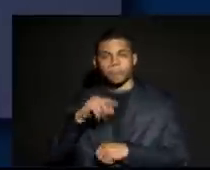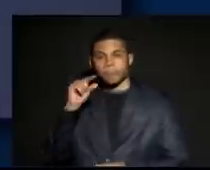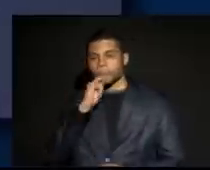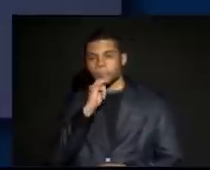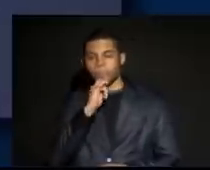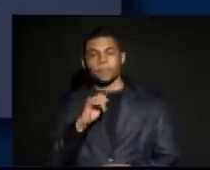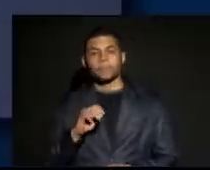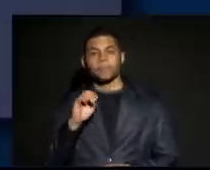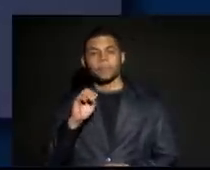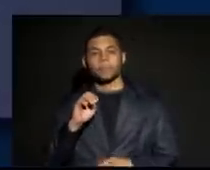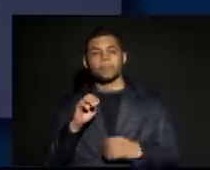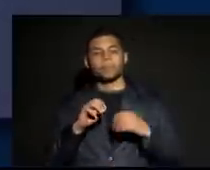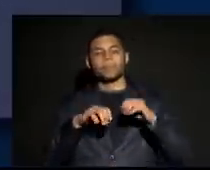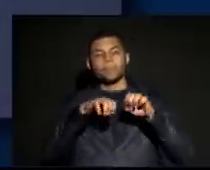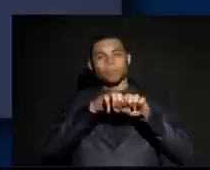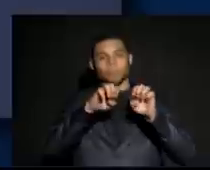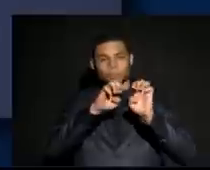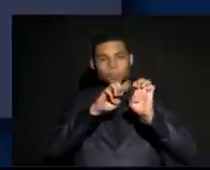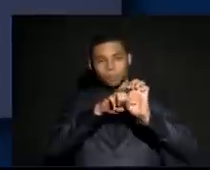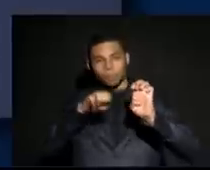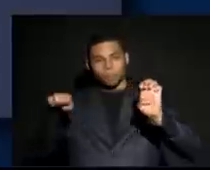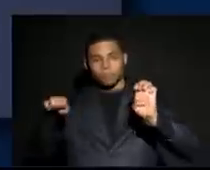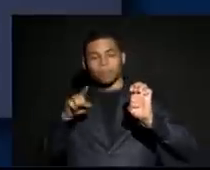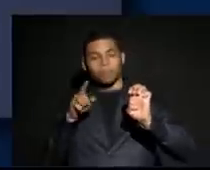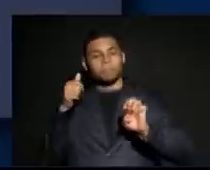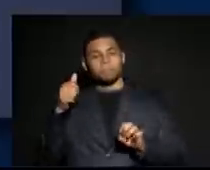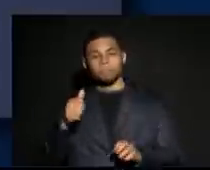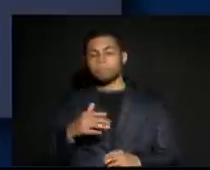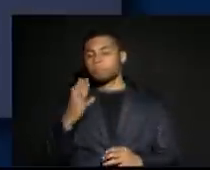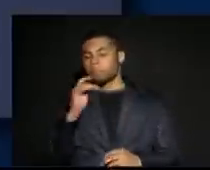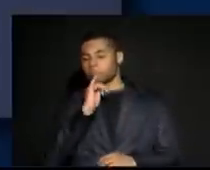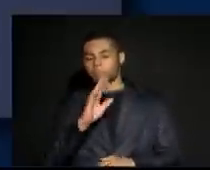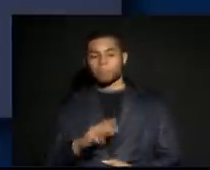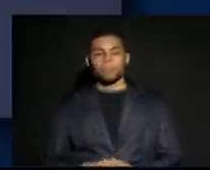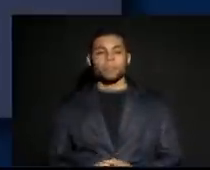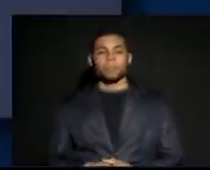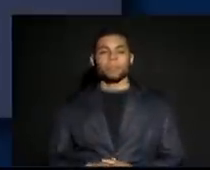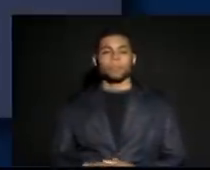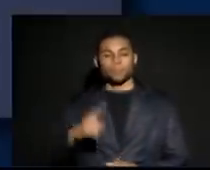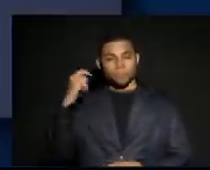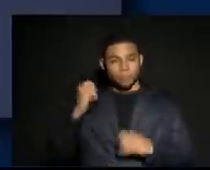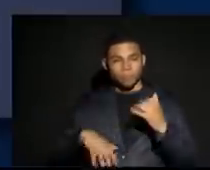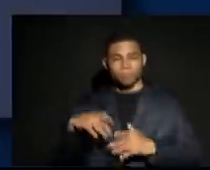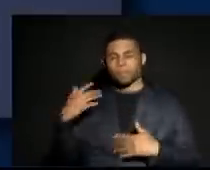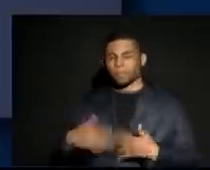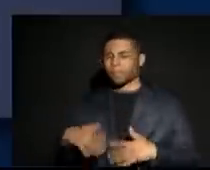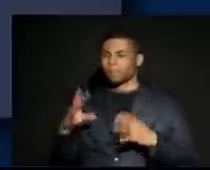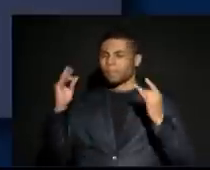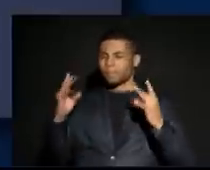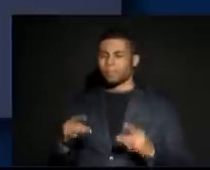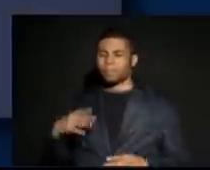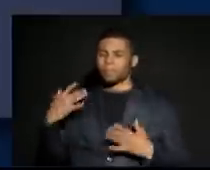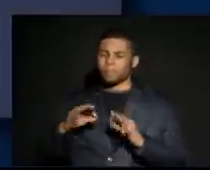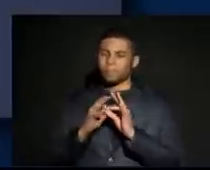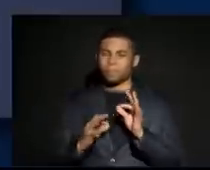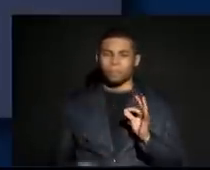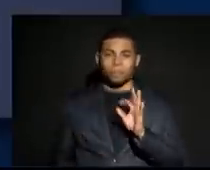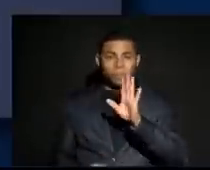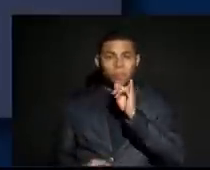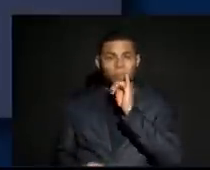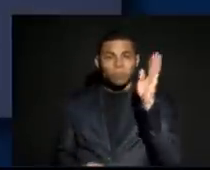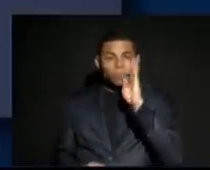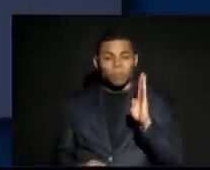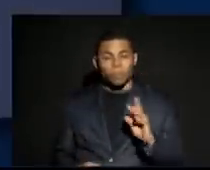né o Equador tá indo bem mas não adianta porque falta muita coisa por lá para você trazer uma cadeia muito longa o Brasil não